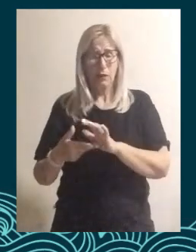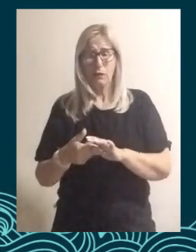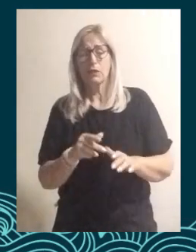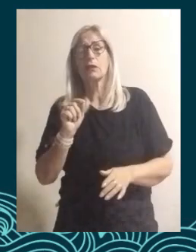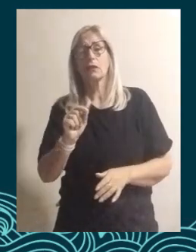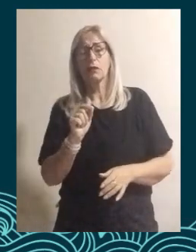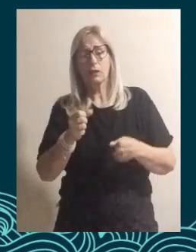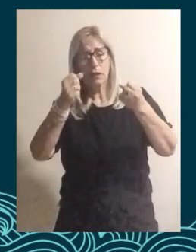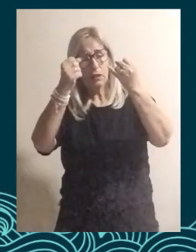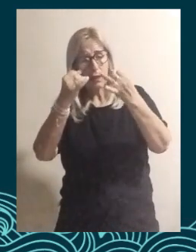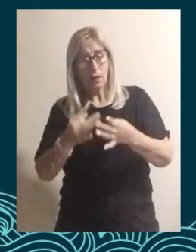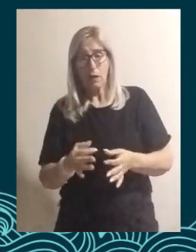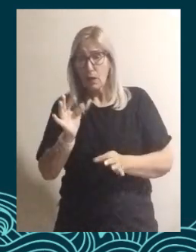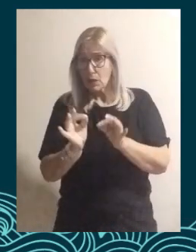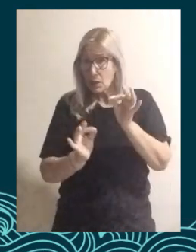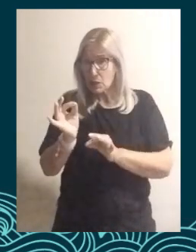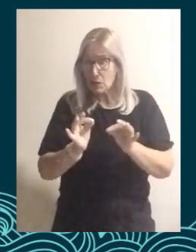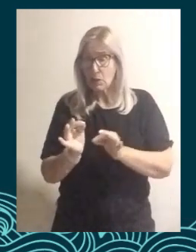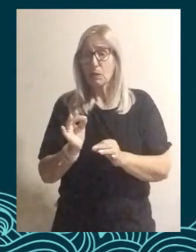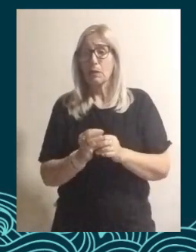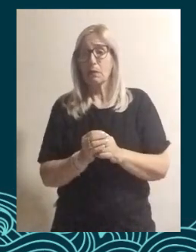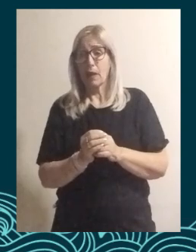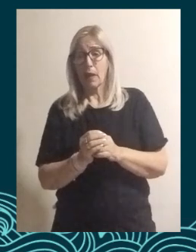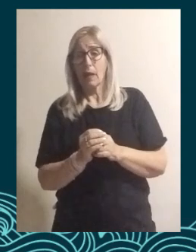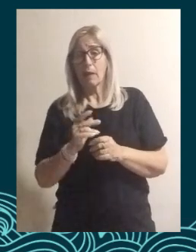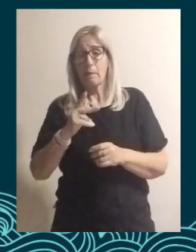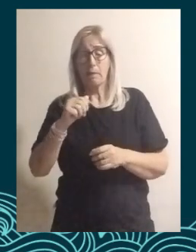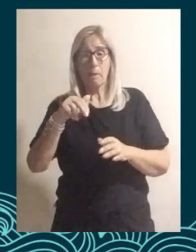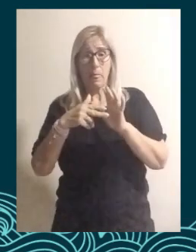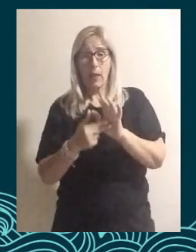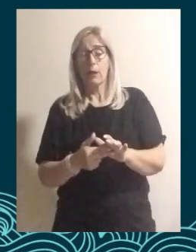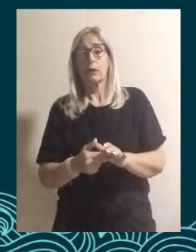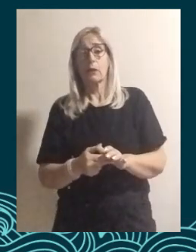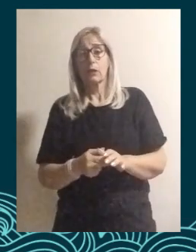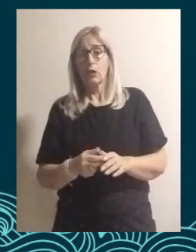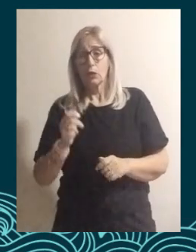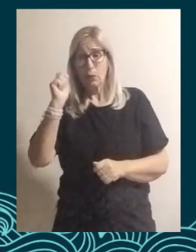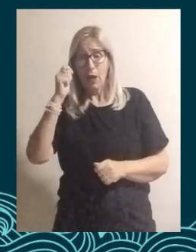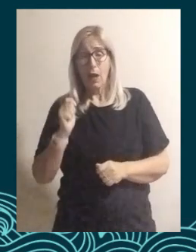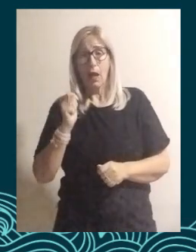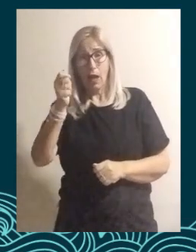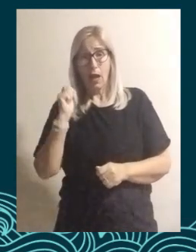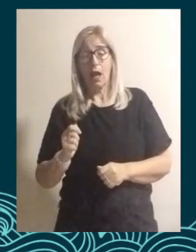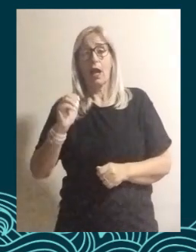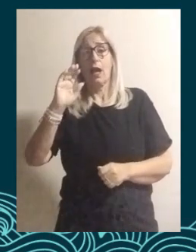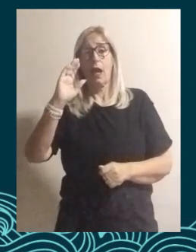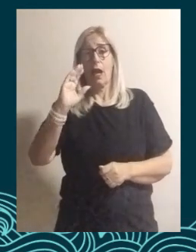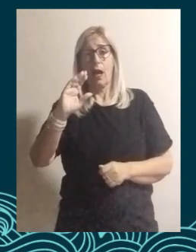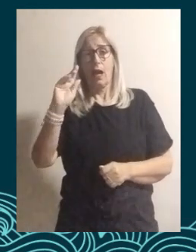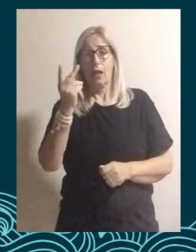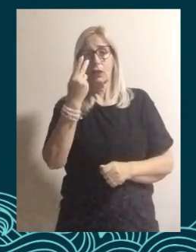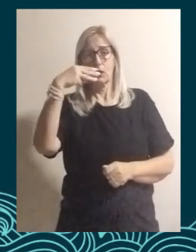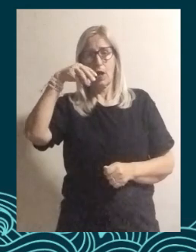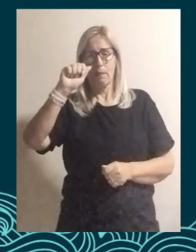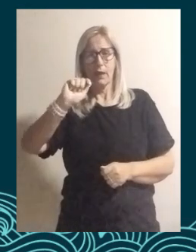nas entrevistas, que você conta que para se preparar para a invernagem, você foi buscar a ajuda de uma